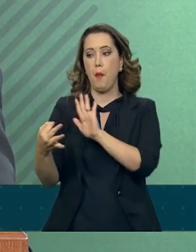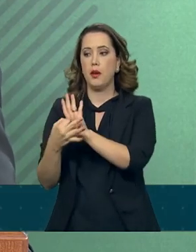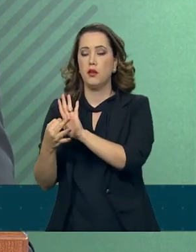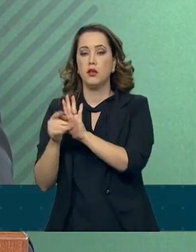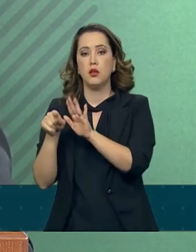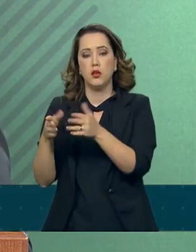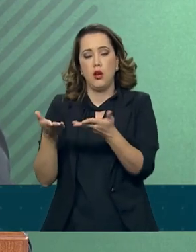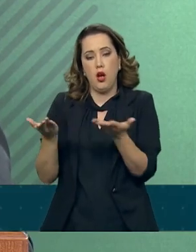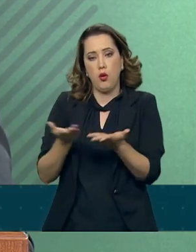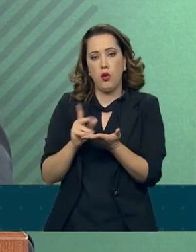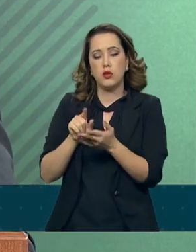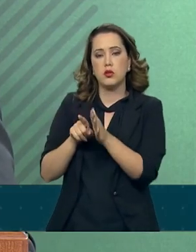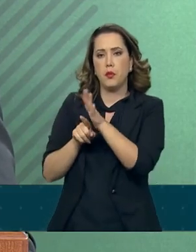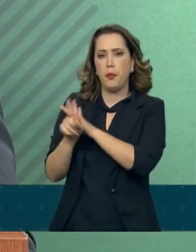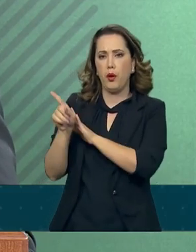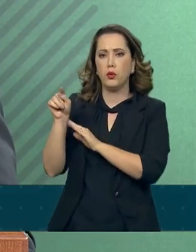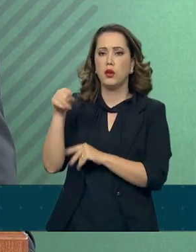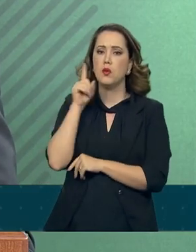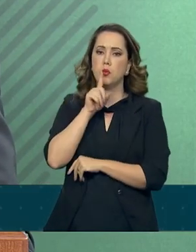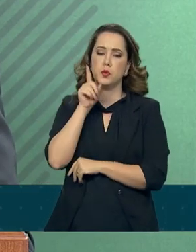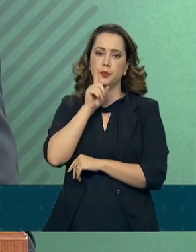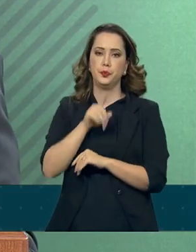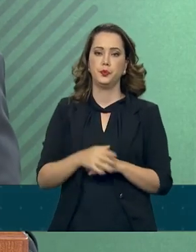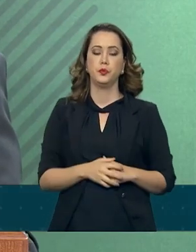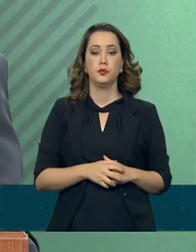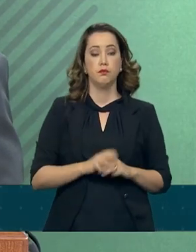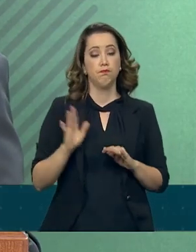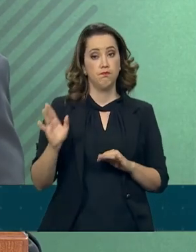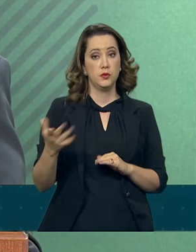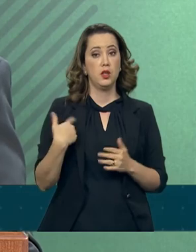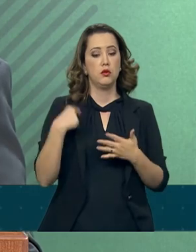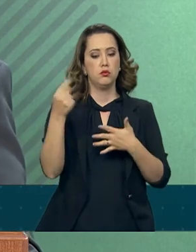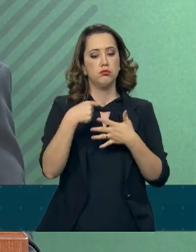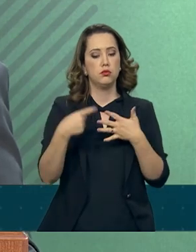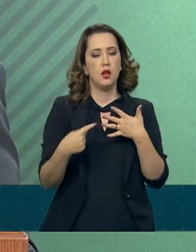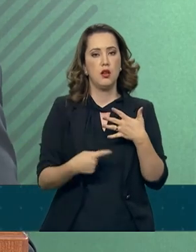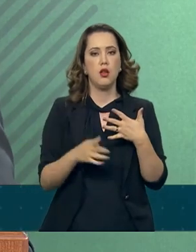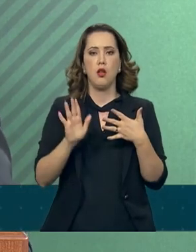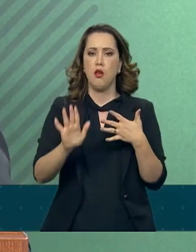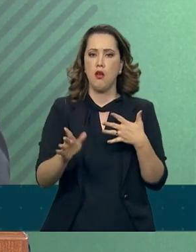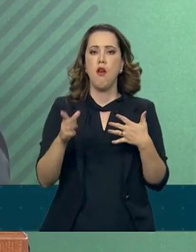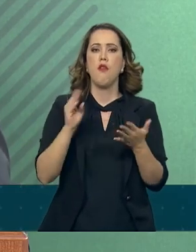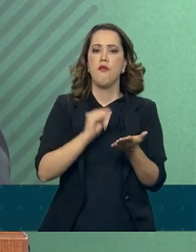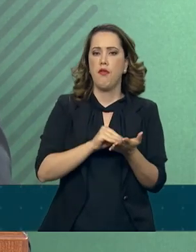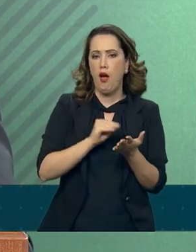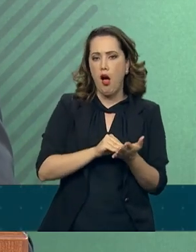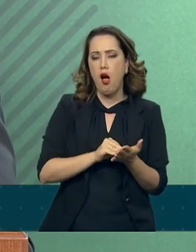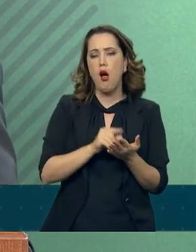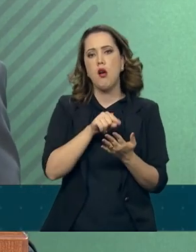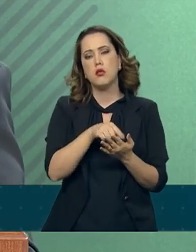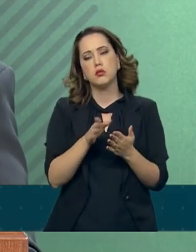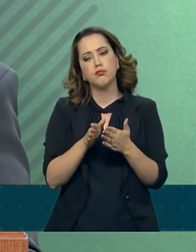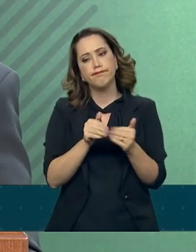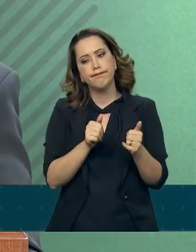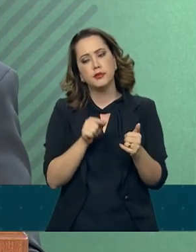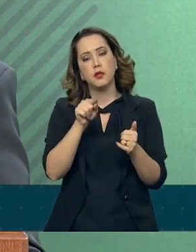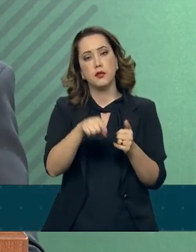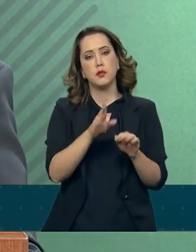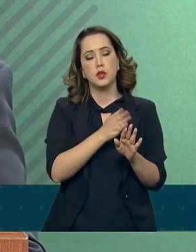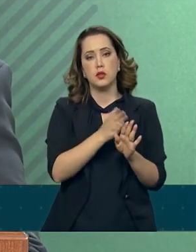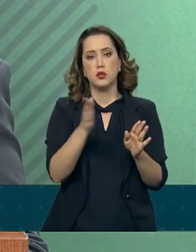caso do que estamos tratando os estados unidos da américa essas medidas ainda não foram realizadas no caso